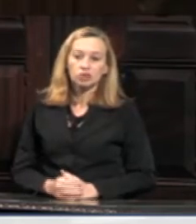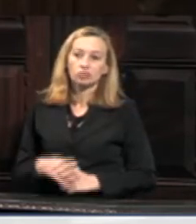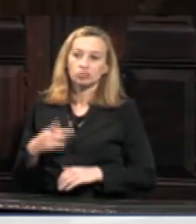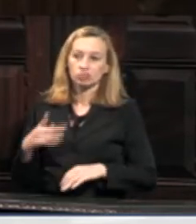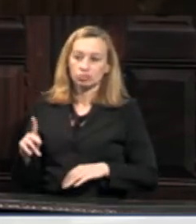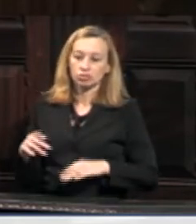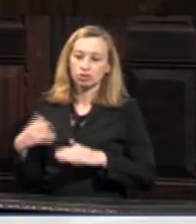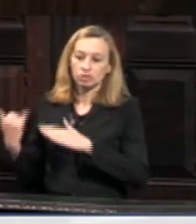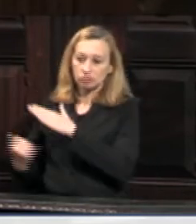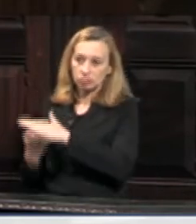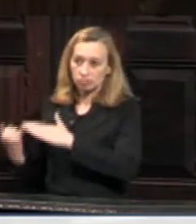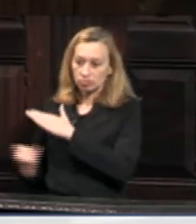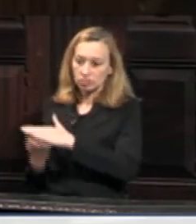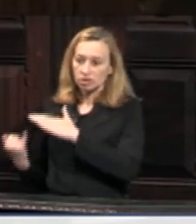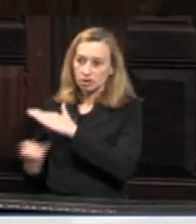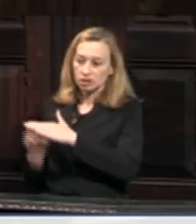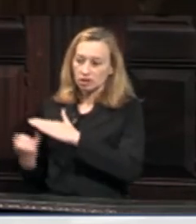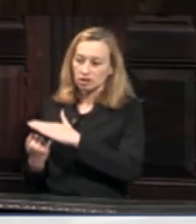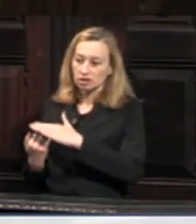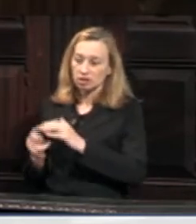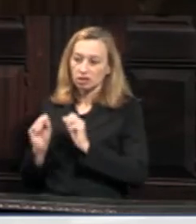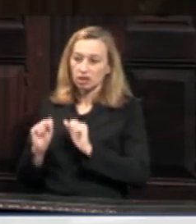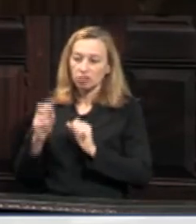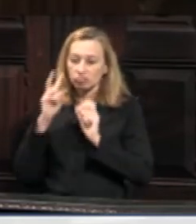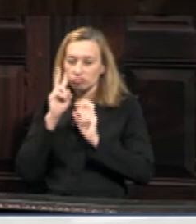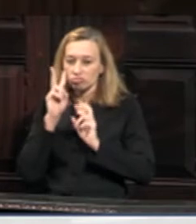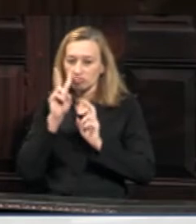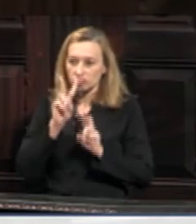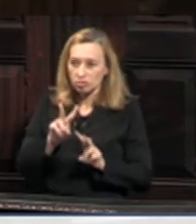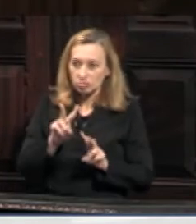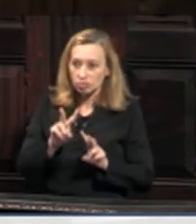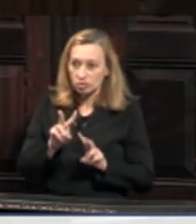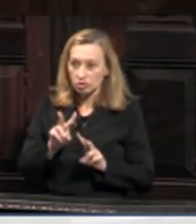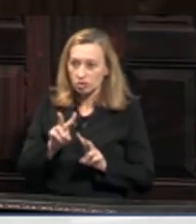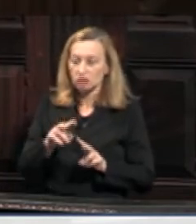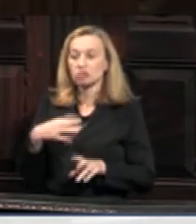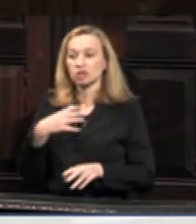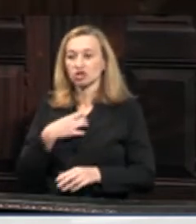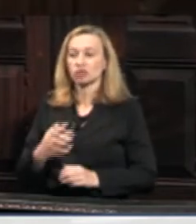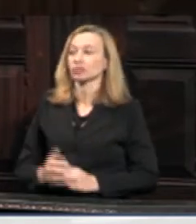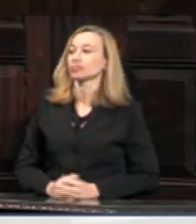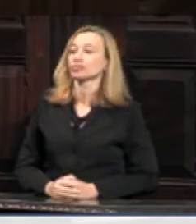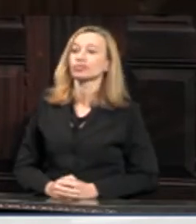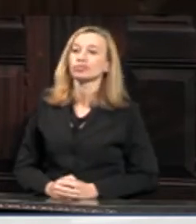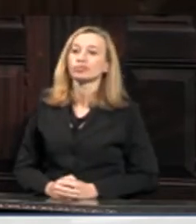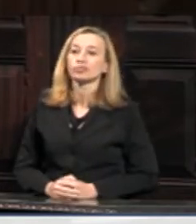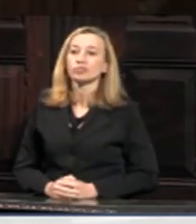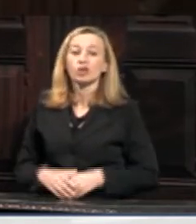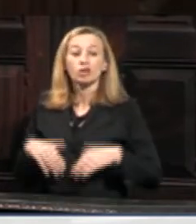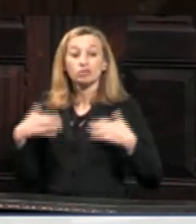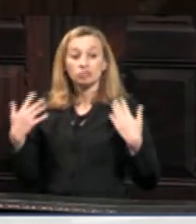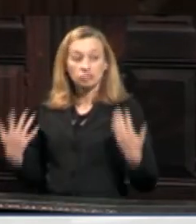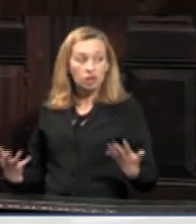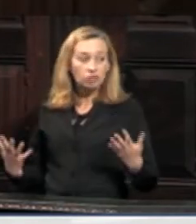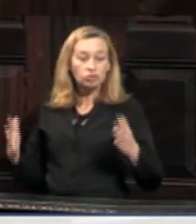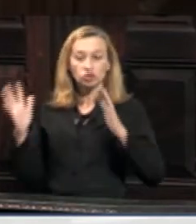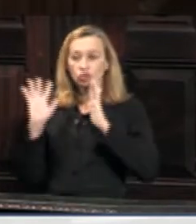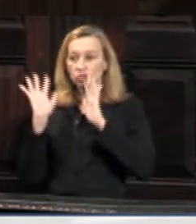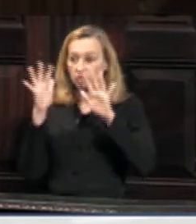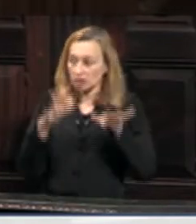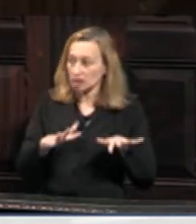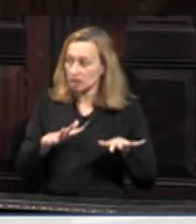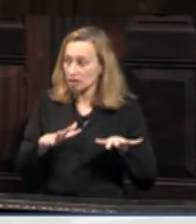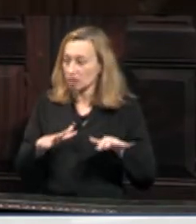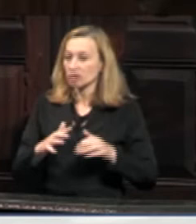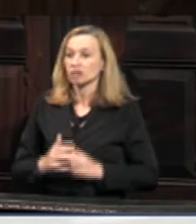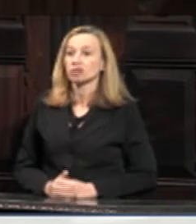instituições, estarão vigilantes nesse sentido. Então, estou chamando a atenção